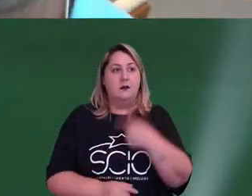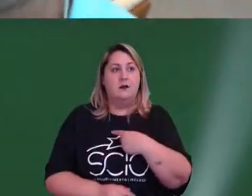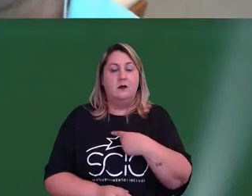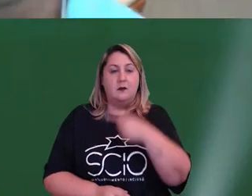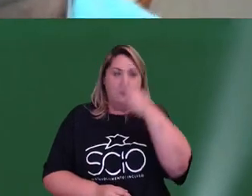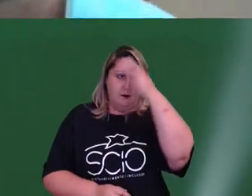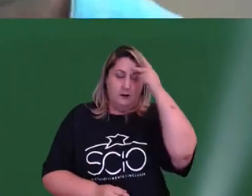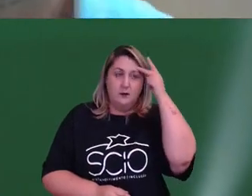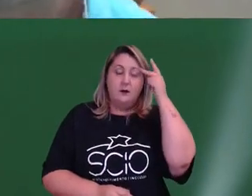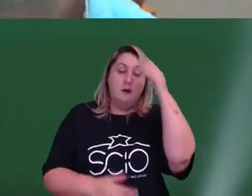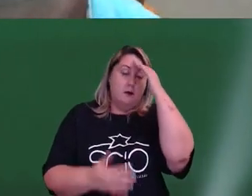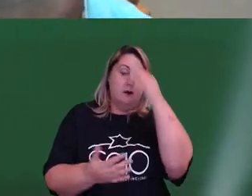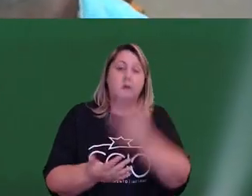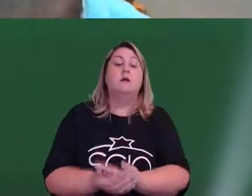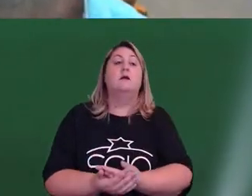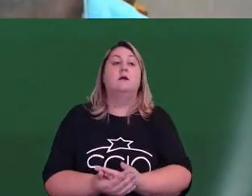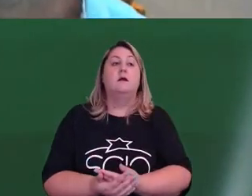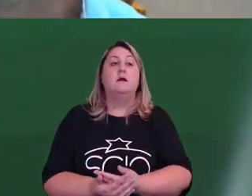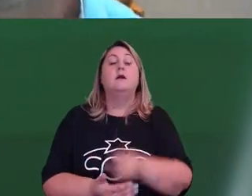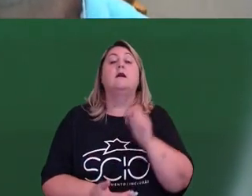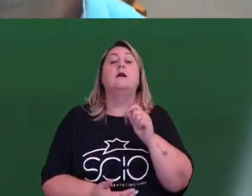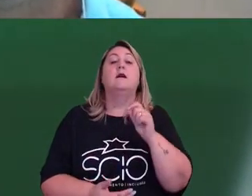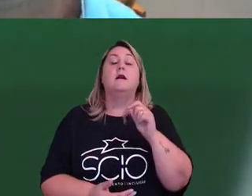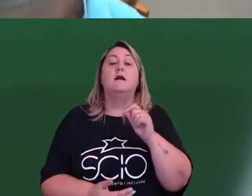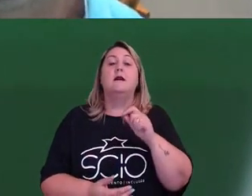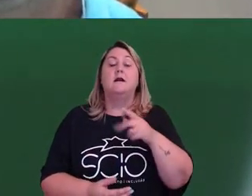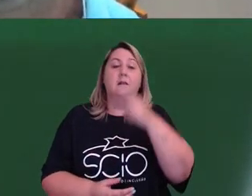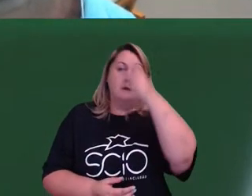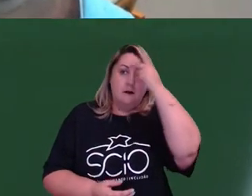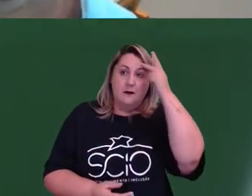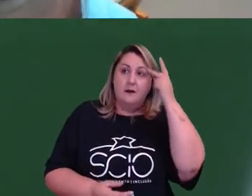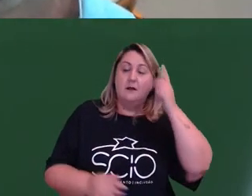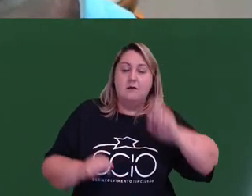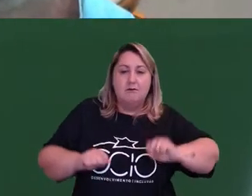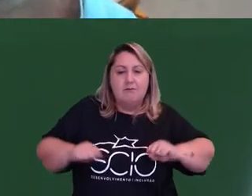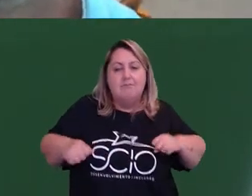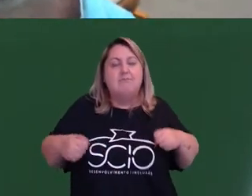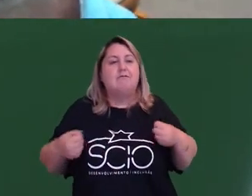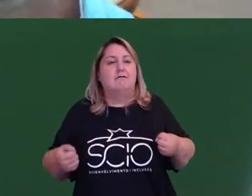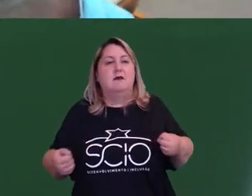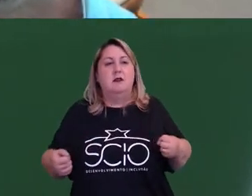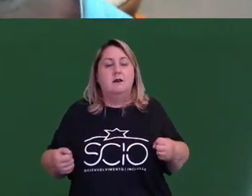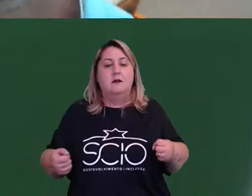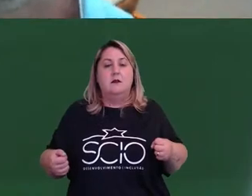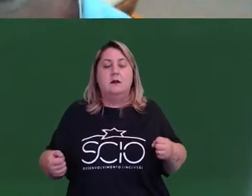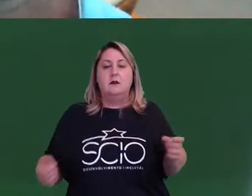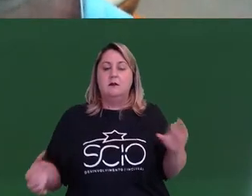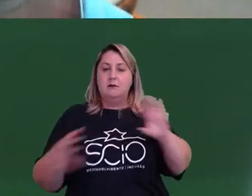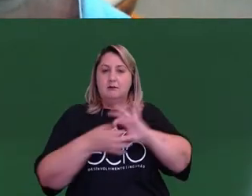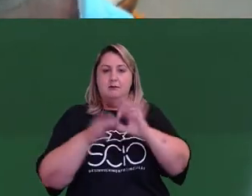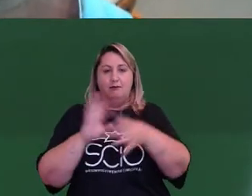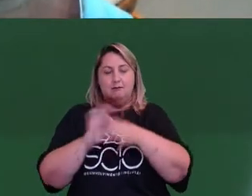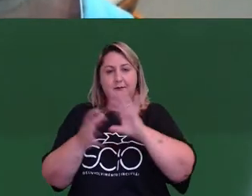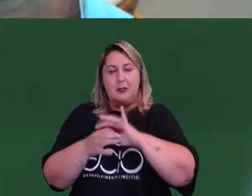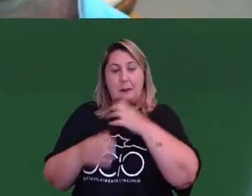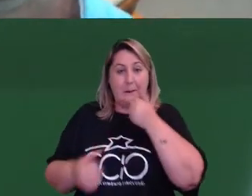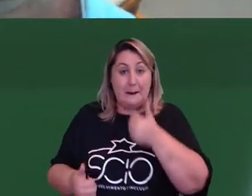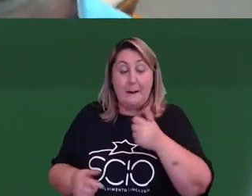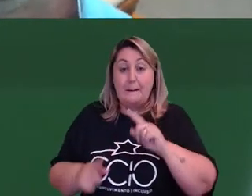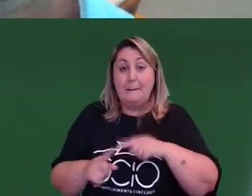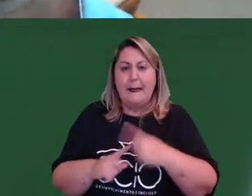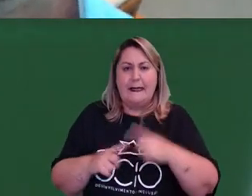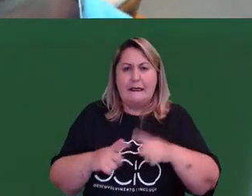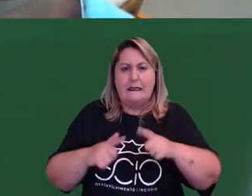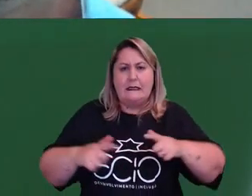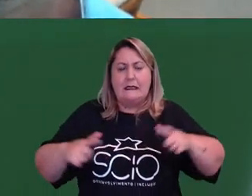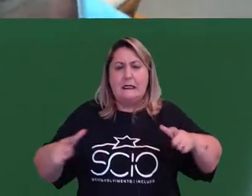todas as pessoas que acreditam, para todas as pessoas que nos fortalecem e que essa corrente do bem seja cada vez maior,